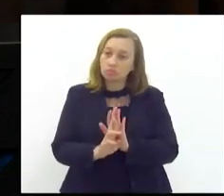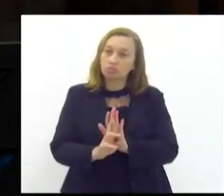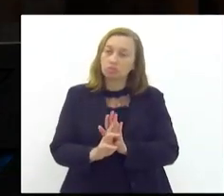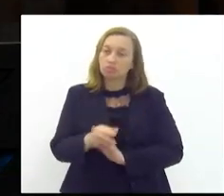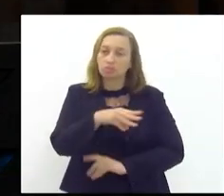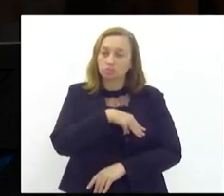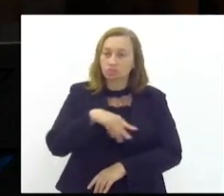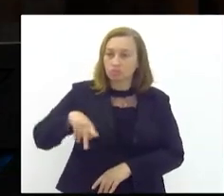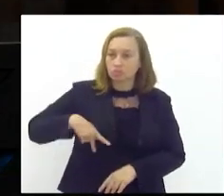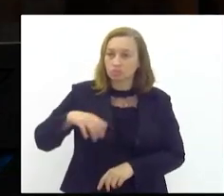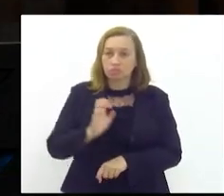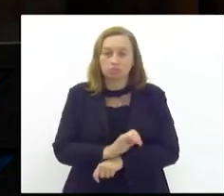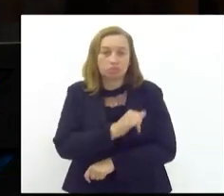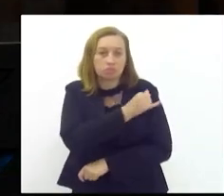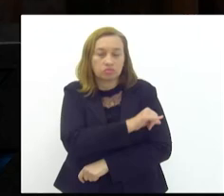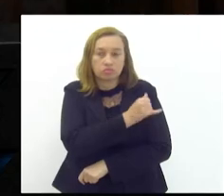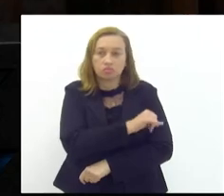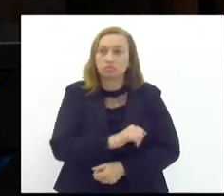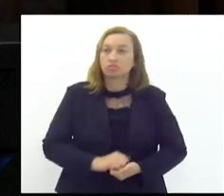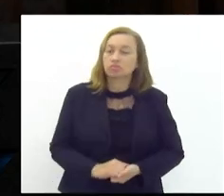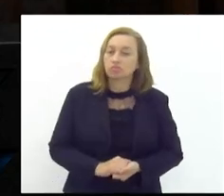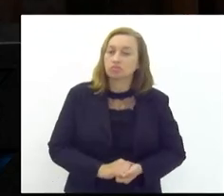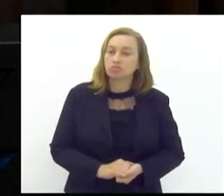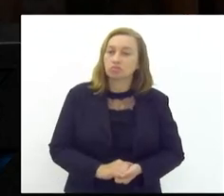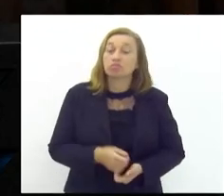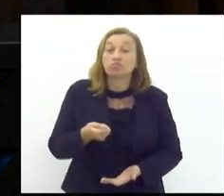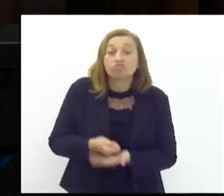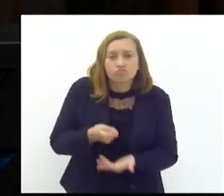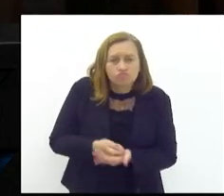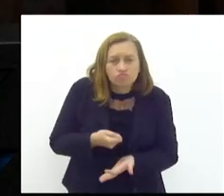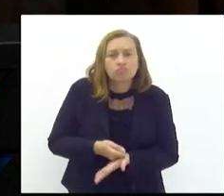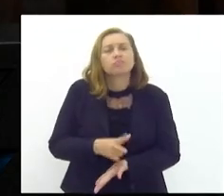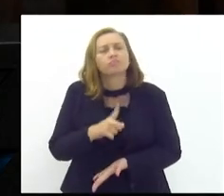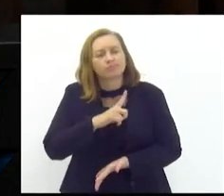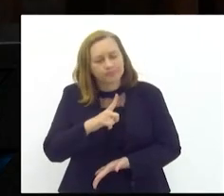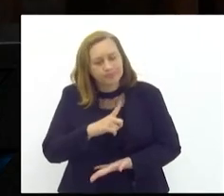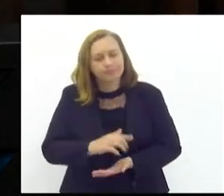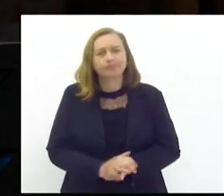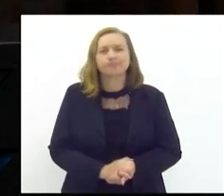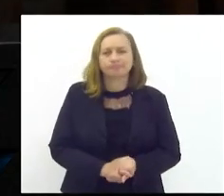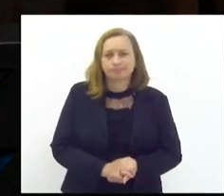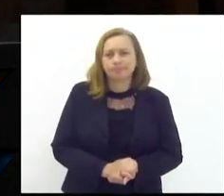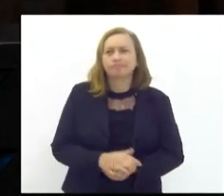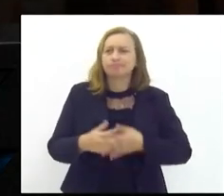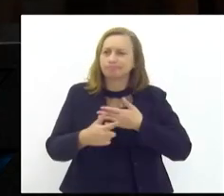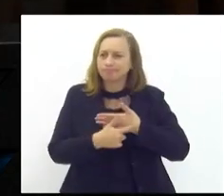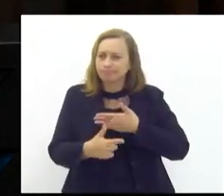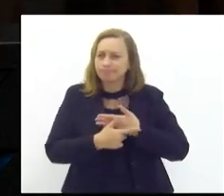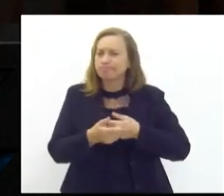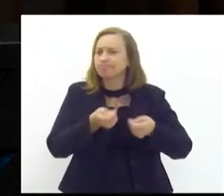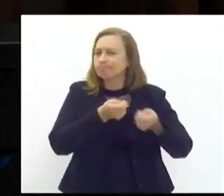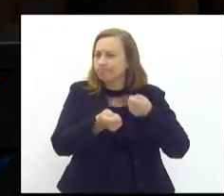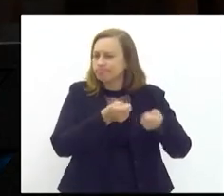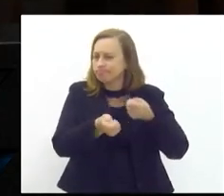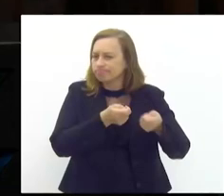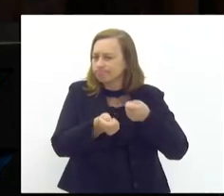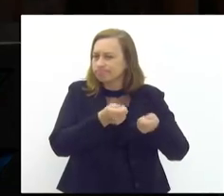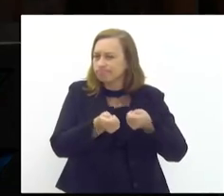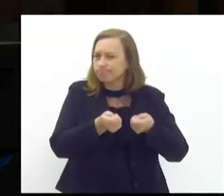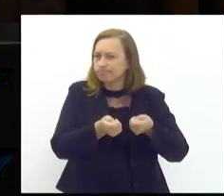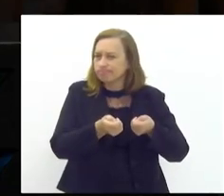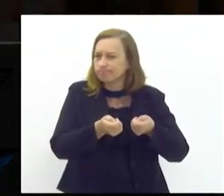Ministério Público do Estado do Rio de Janeiro que tem obrigação de exercer o controle externo da